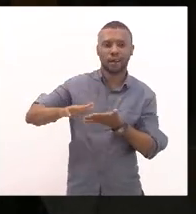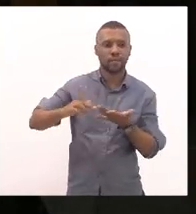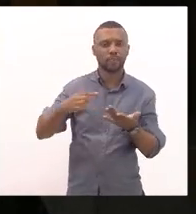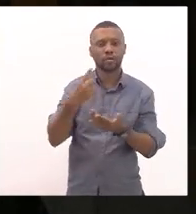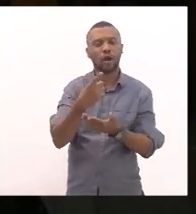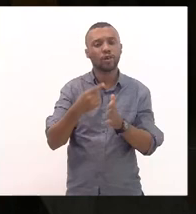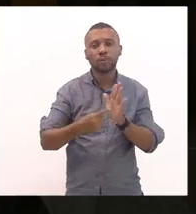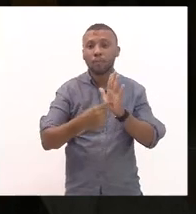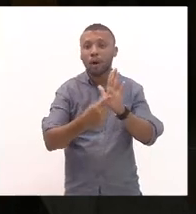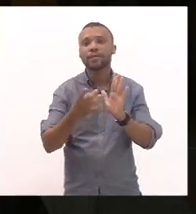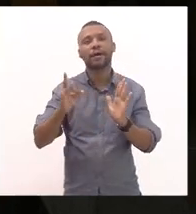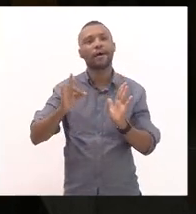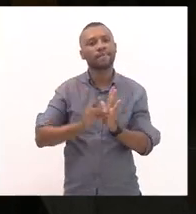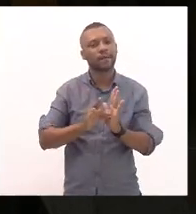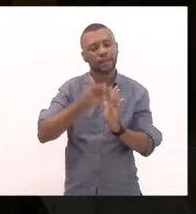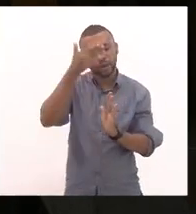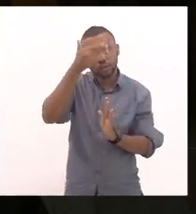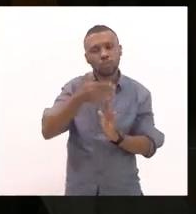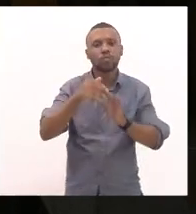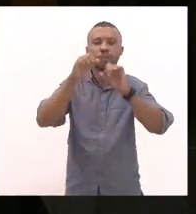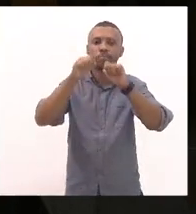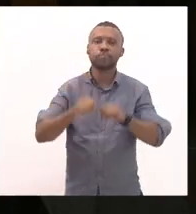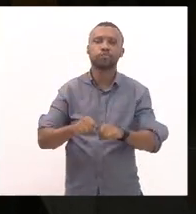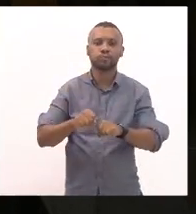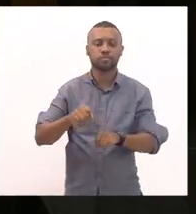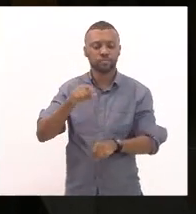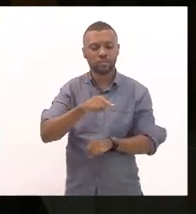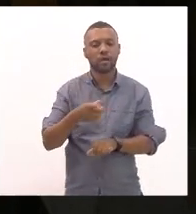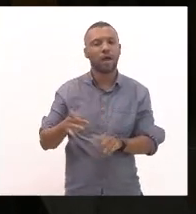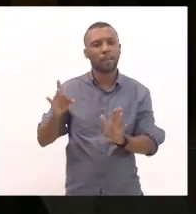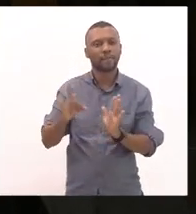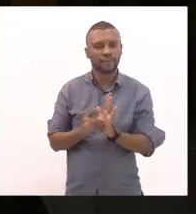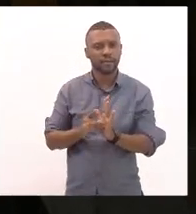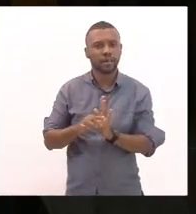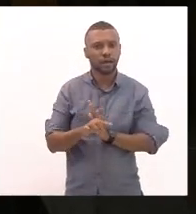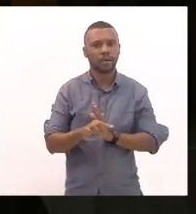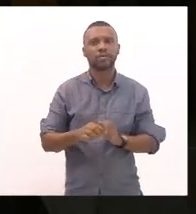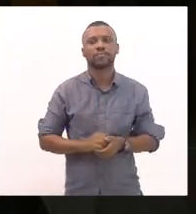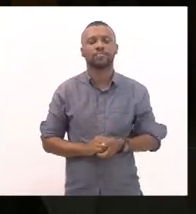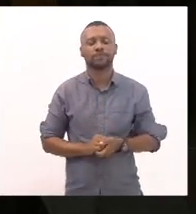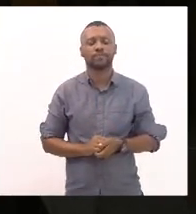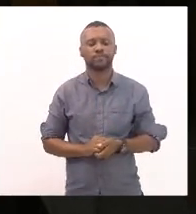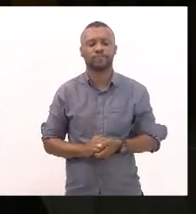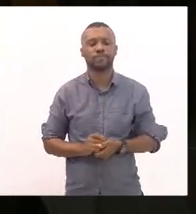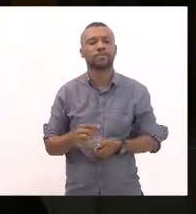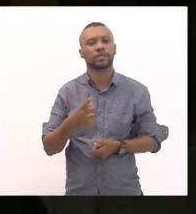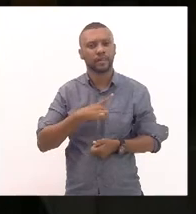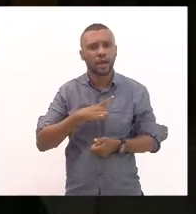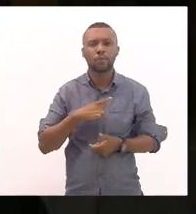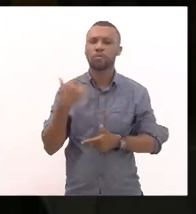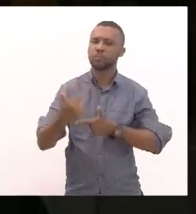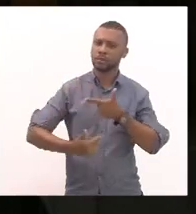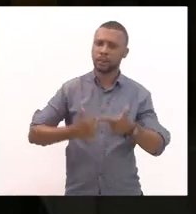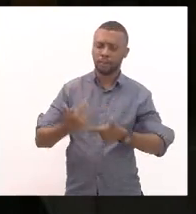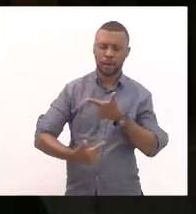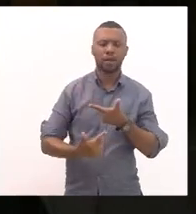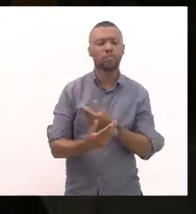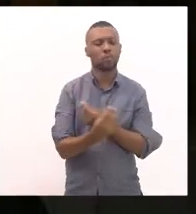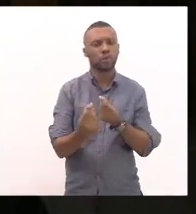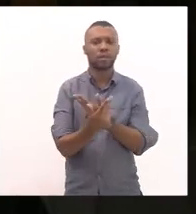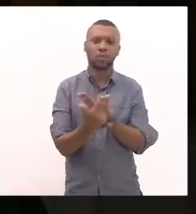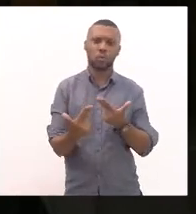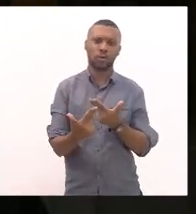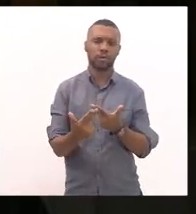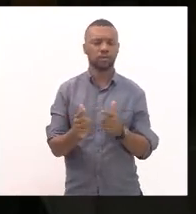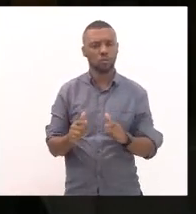retratamos a verdade e esta é uma verdade nós temos coisa a fazer hoje temos